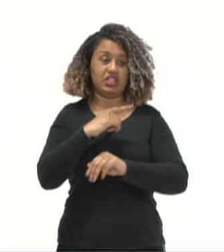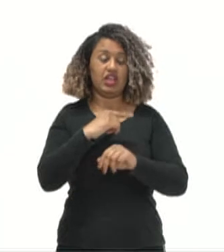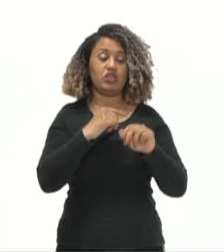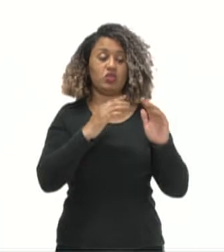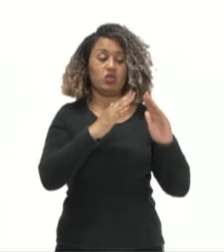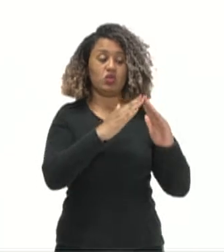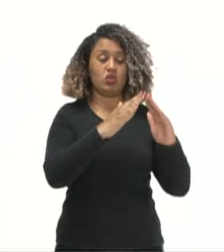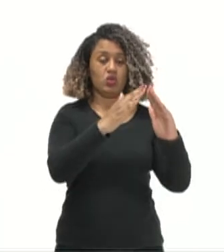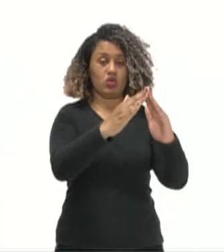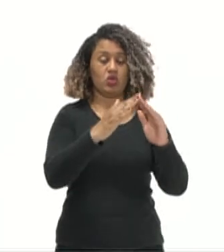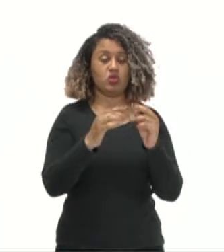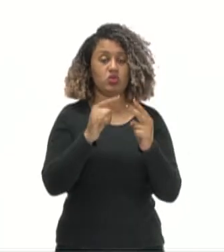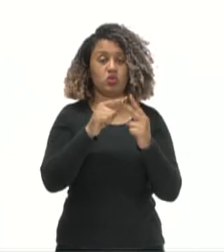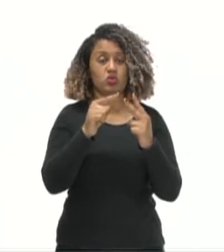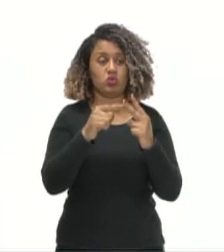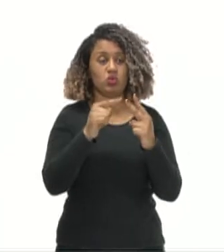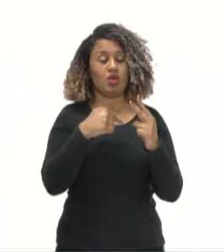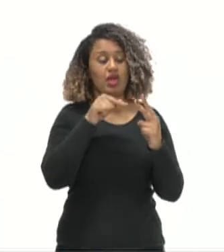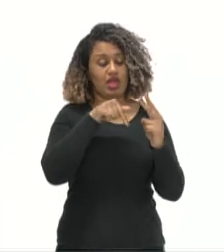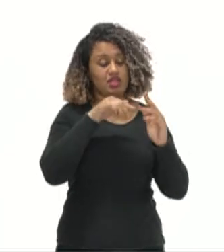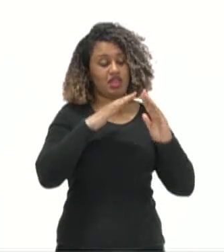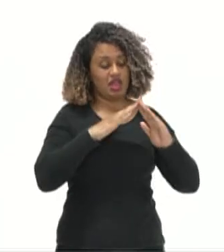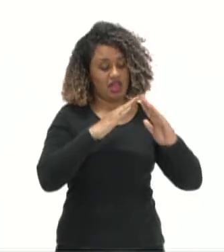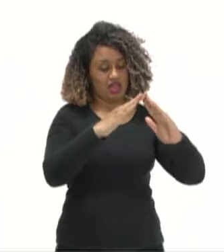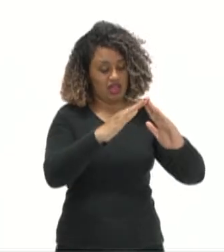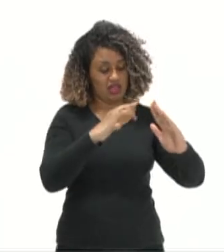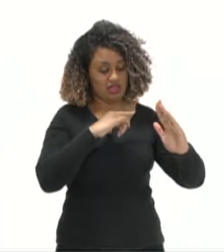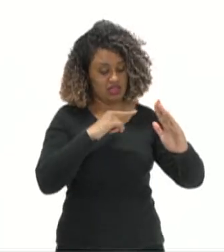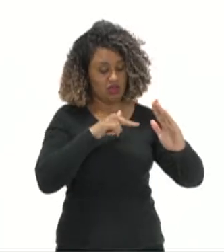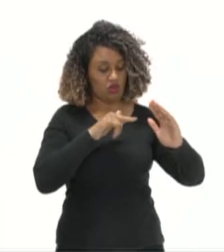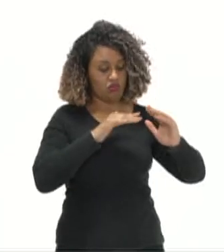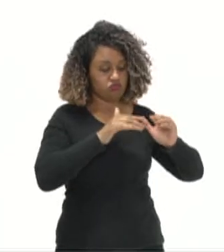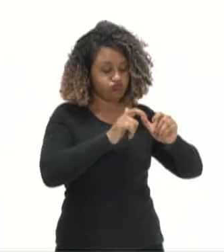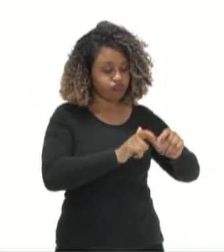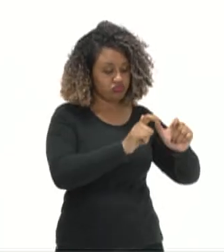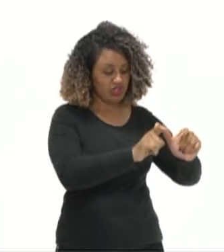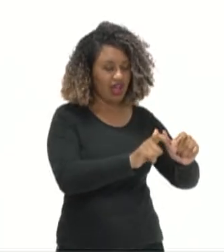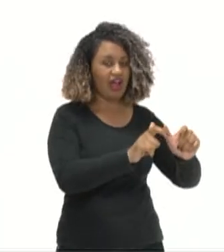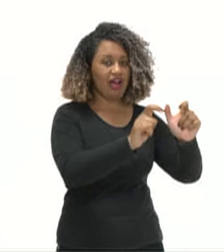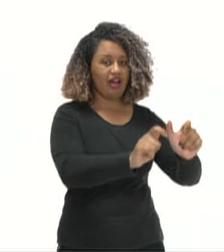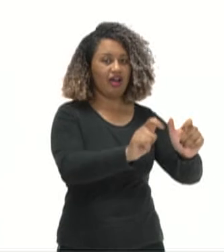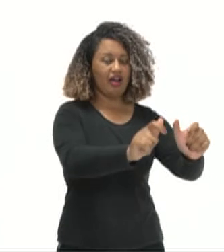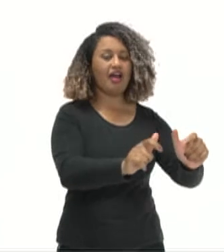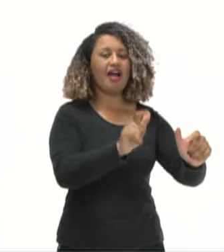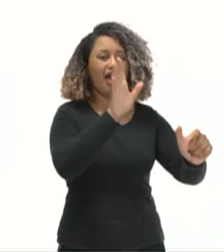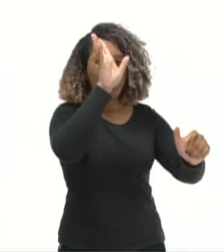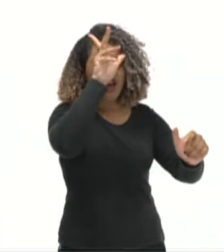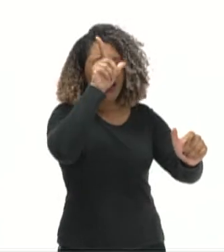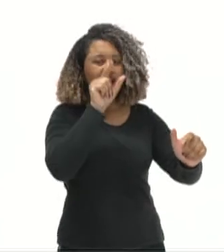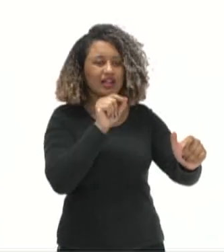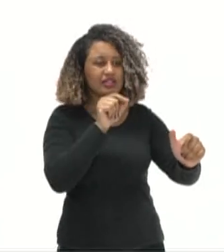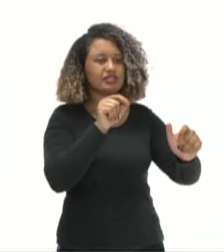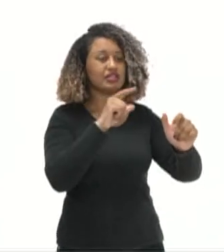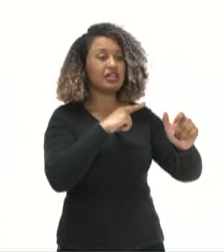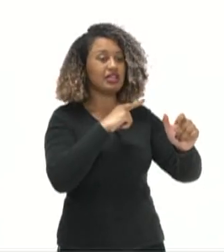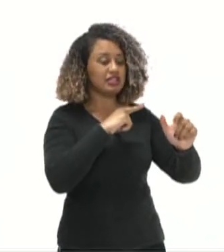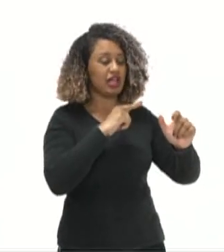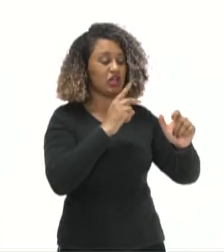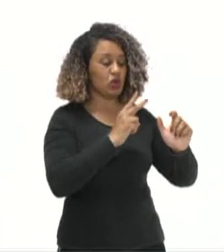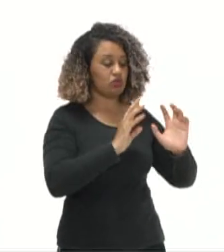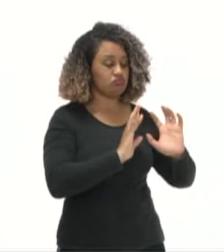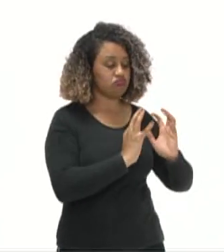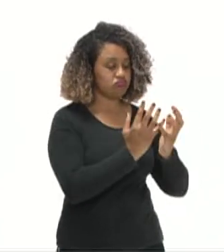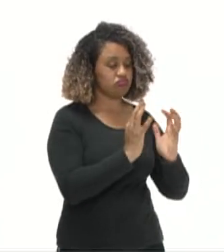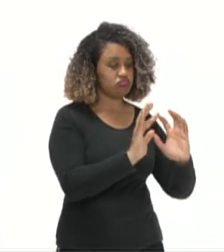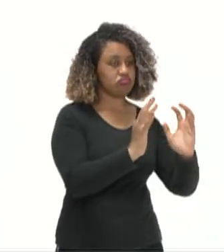2 casas e em cada casa há 2 galinheiros. Em cada galinheiro há 2 cercados e